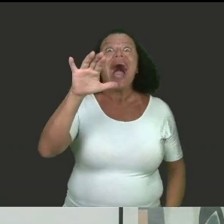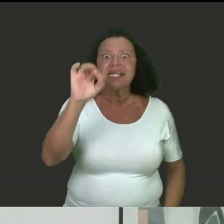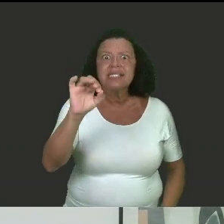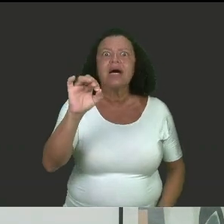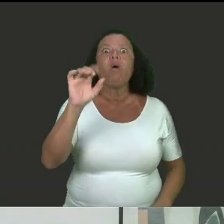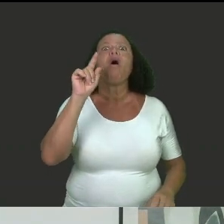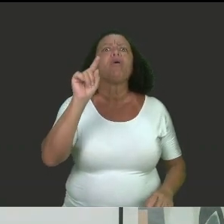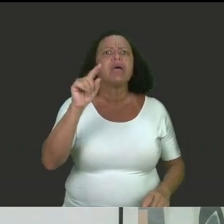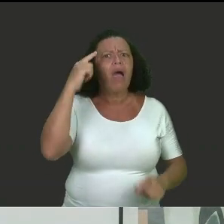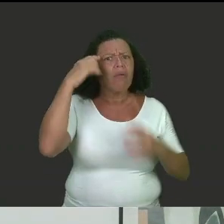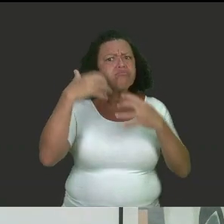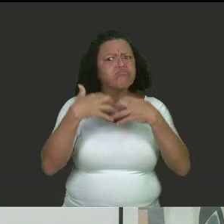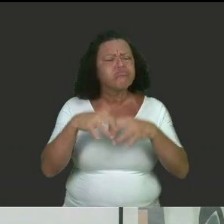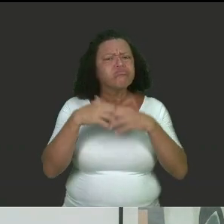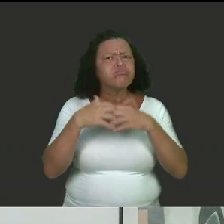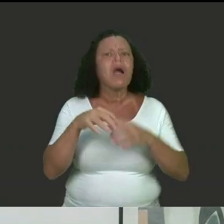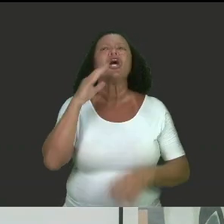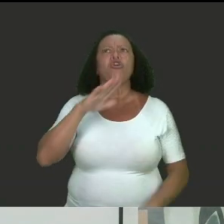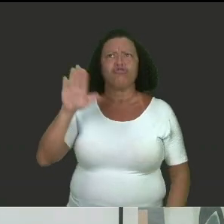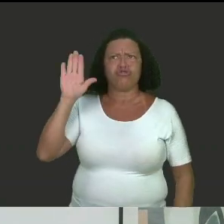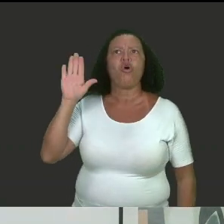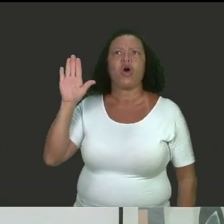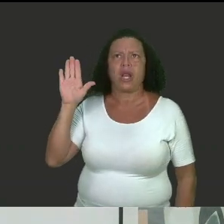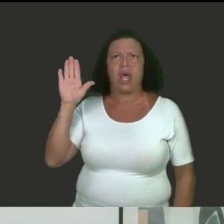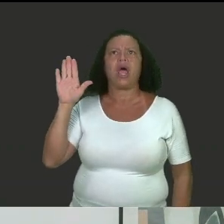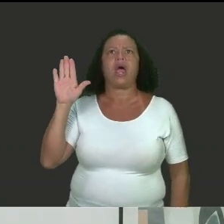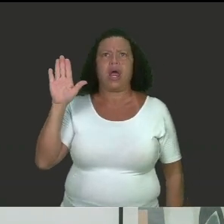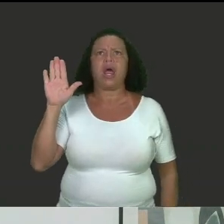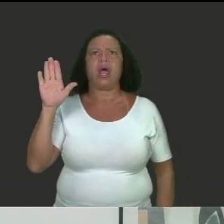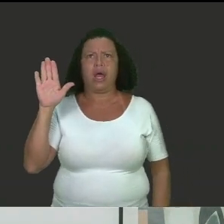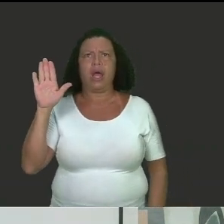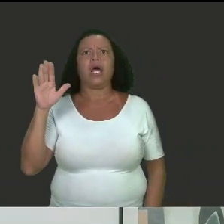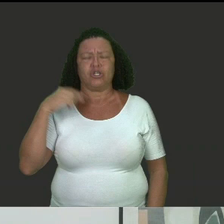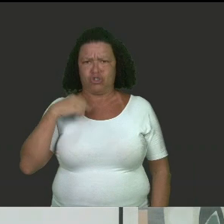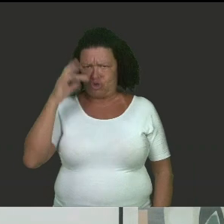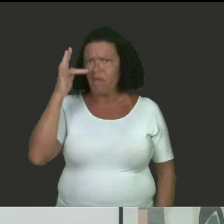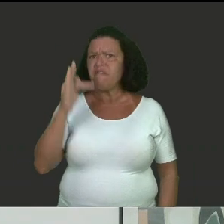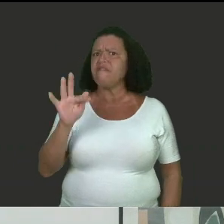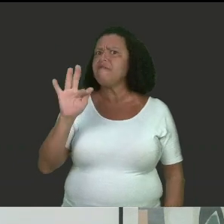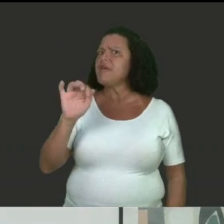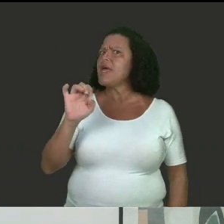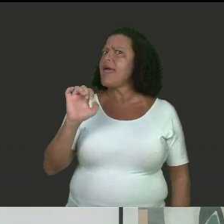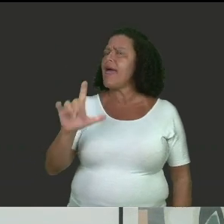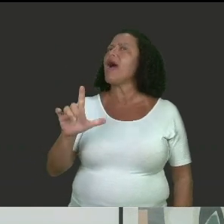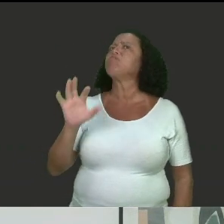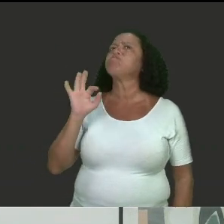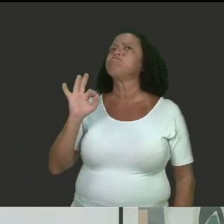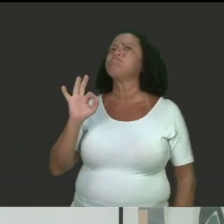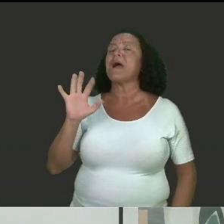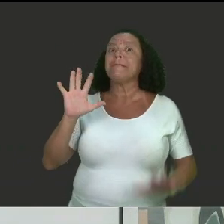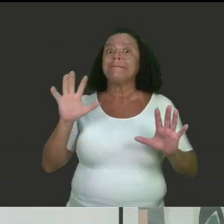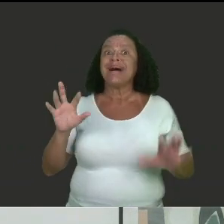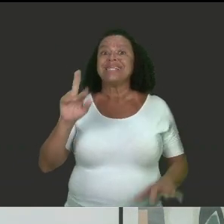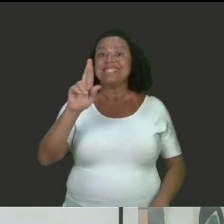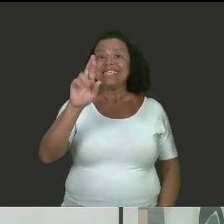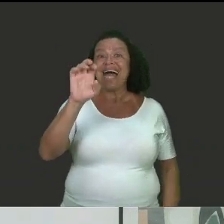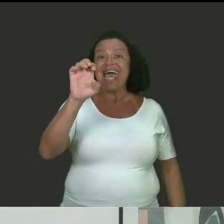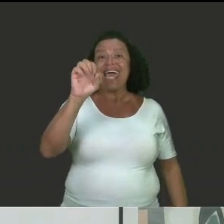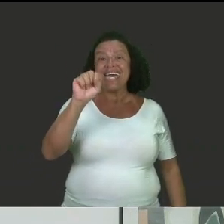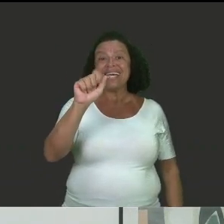obedecendo um juramento que ele fez de fidelidade. Já a resignação é